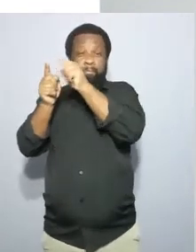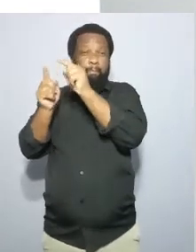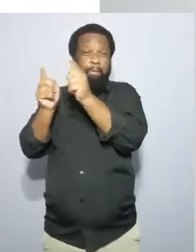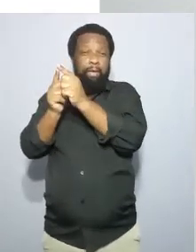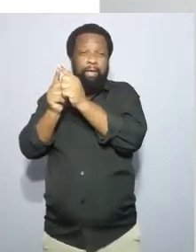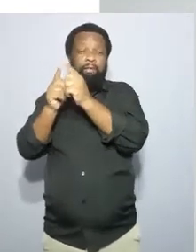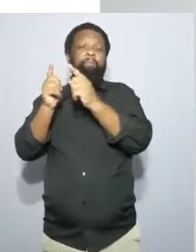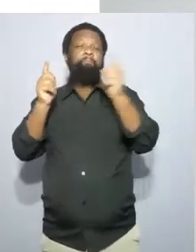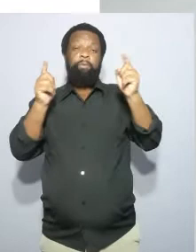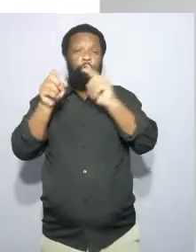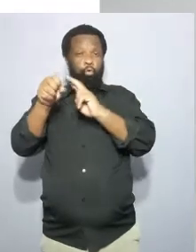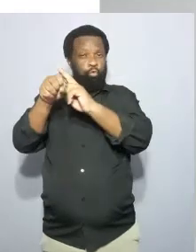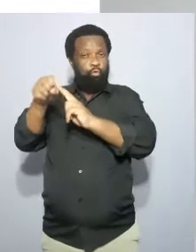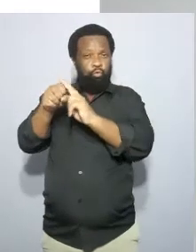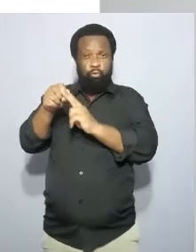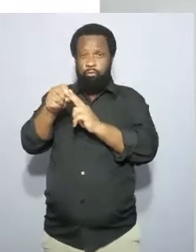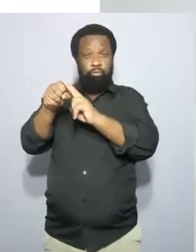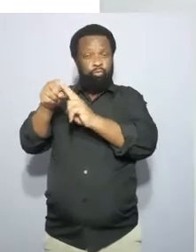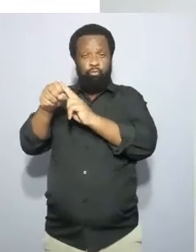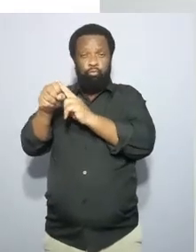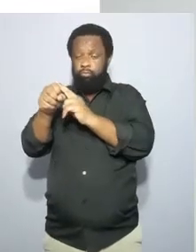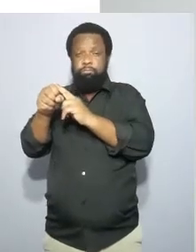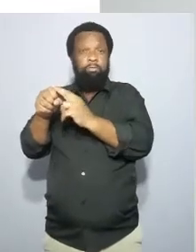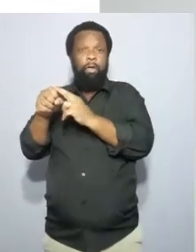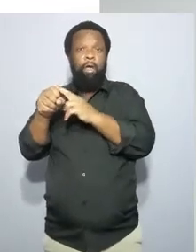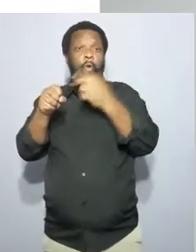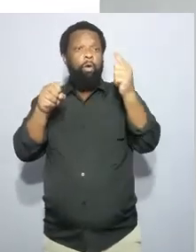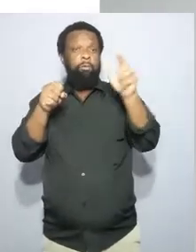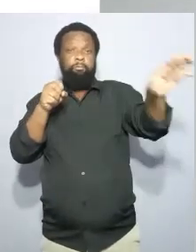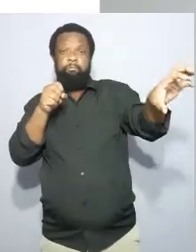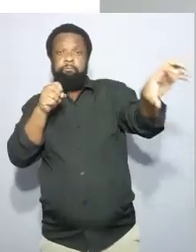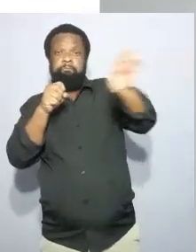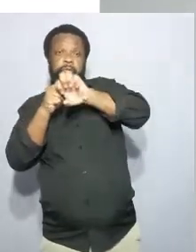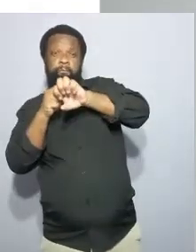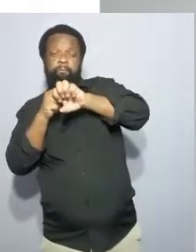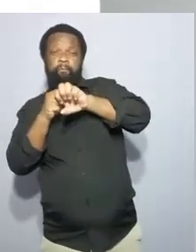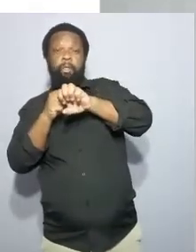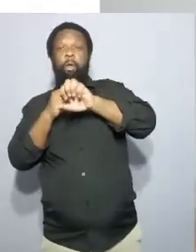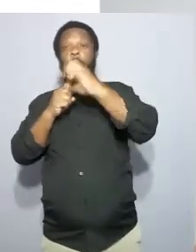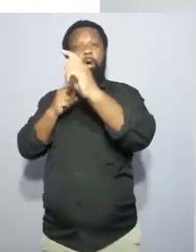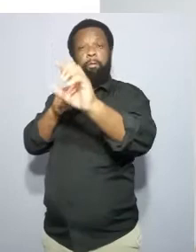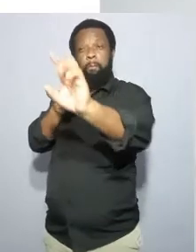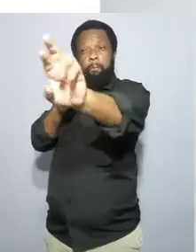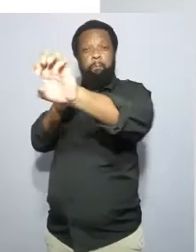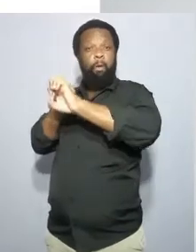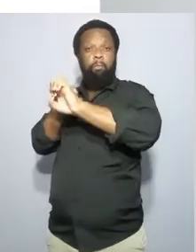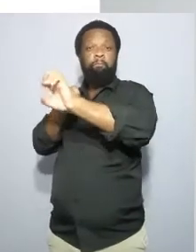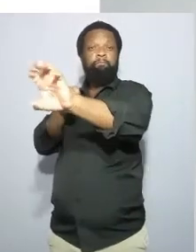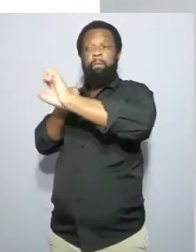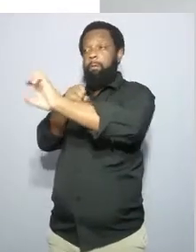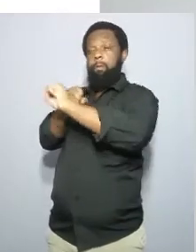o núcleo dele acaba puxando a densidade eletrônica, atraindo os